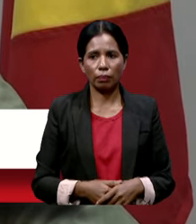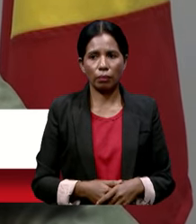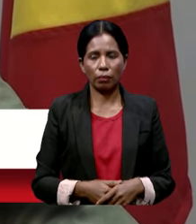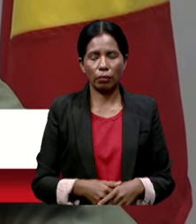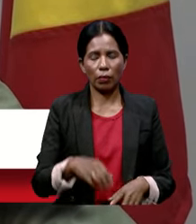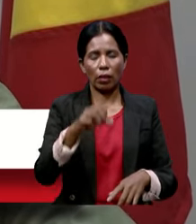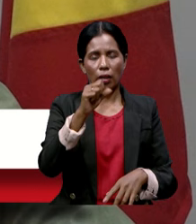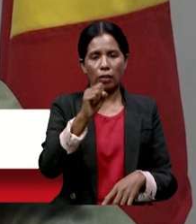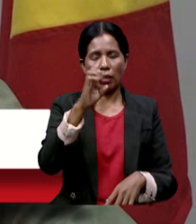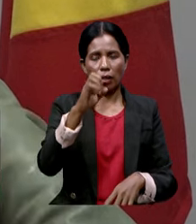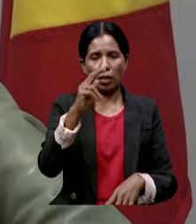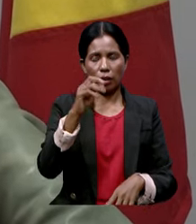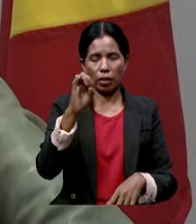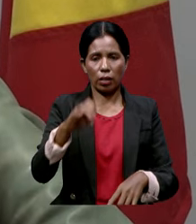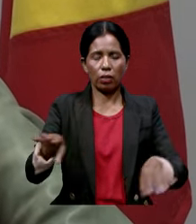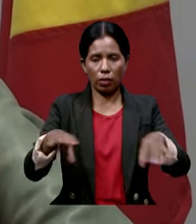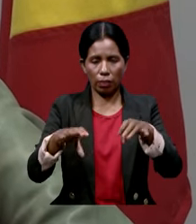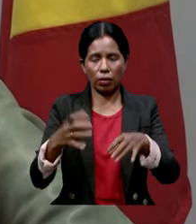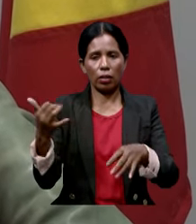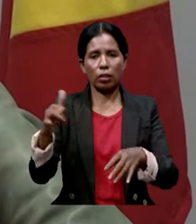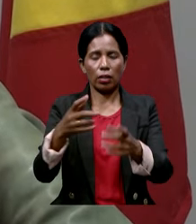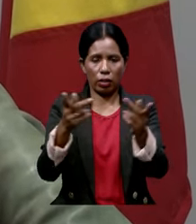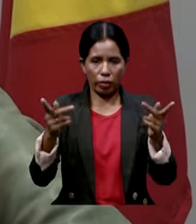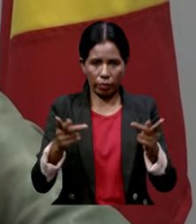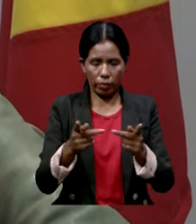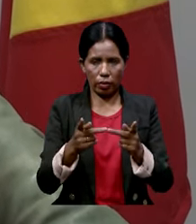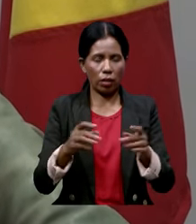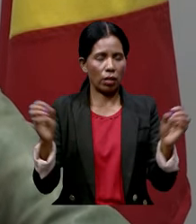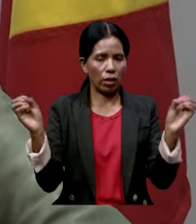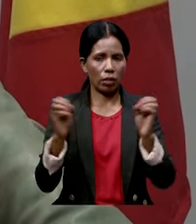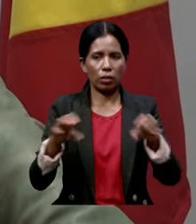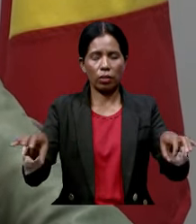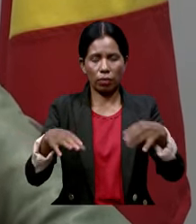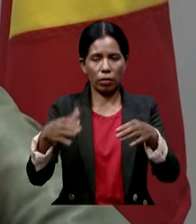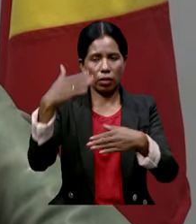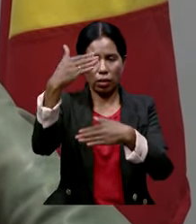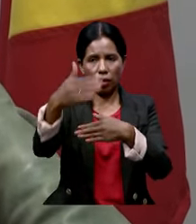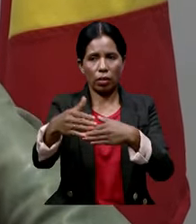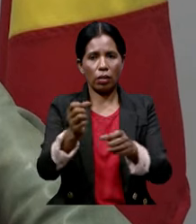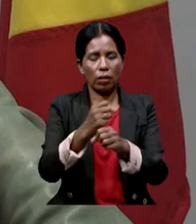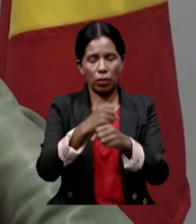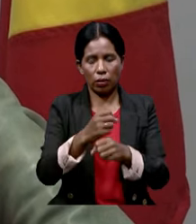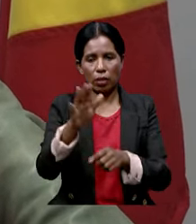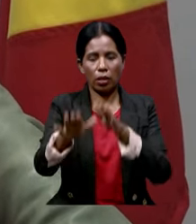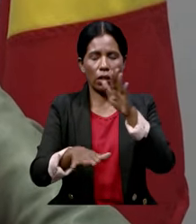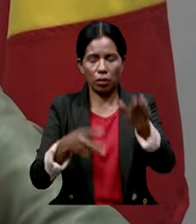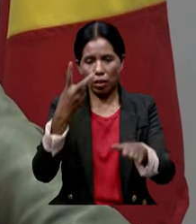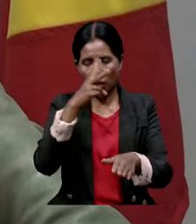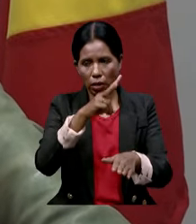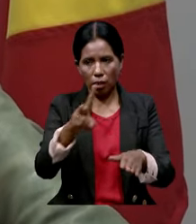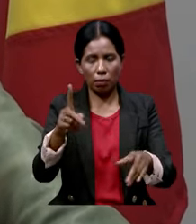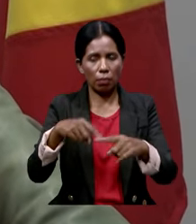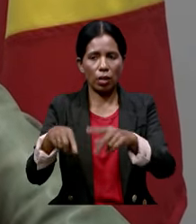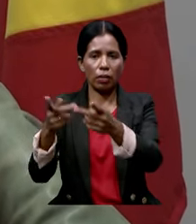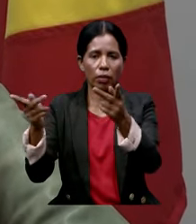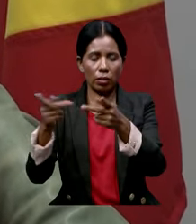SNI ato serviço ia ser nia fatin. Los serviços ali, los halo patrulha, los bairro né,